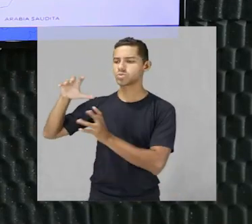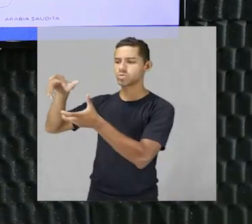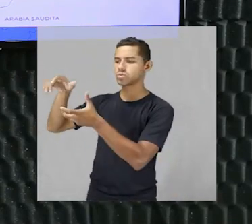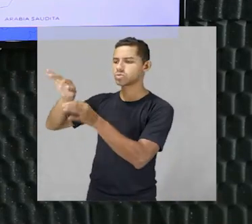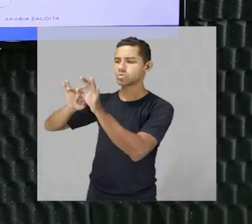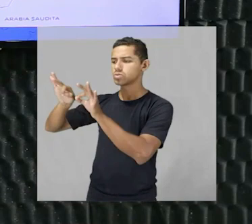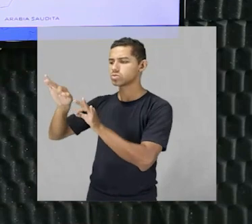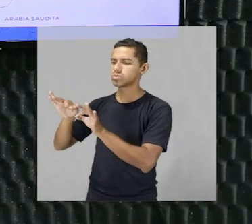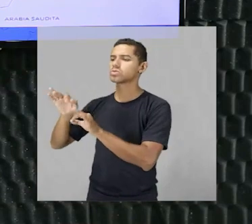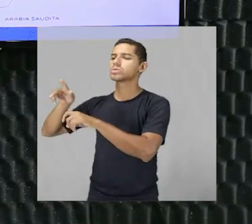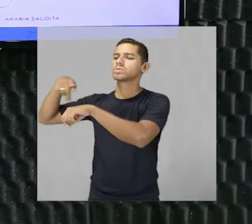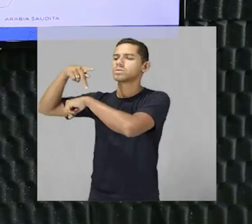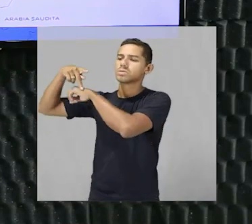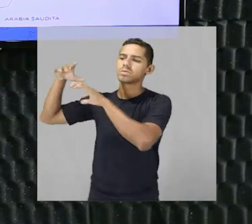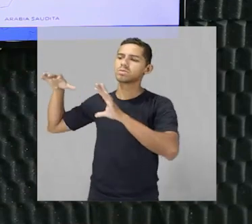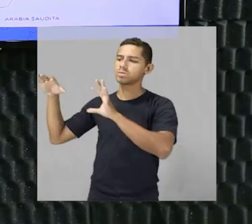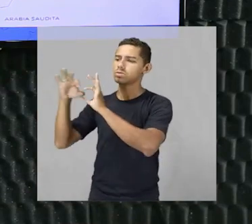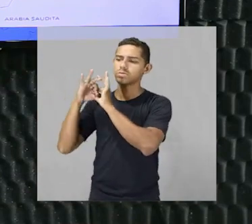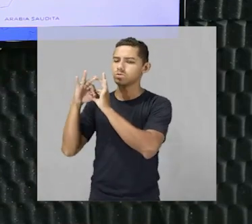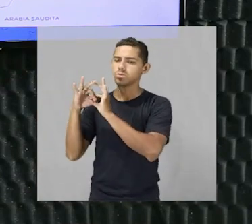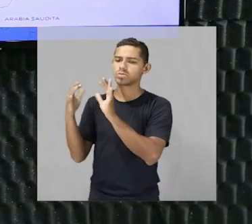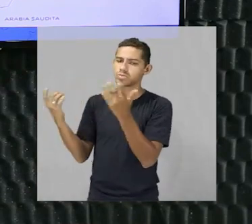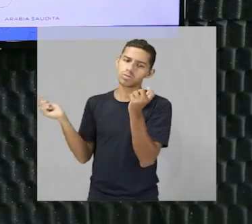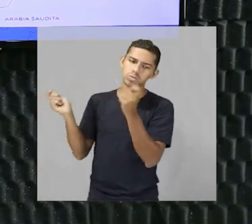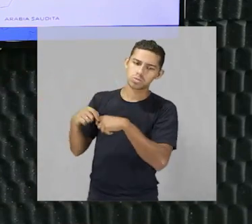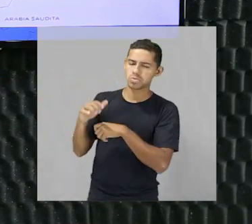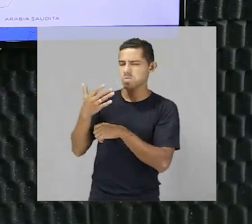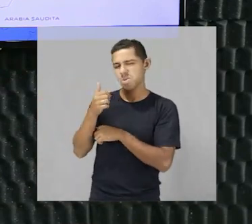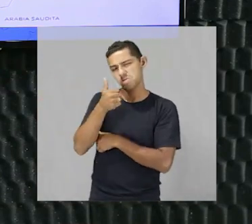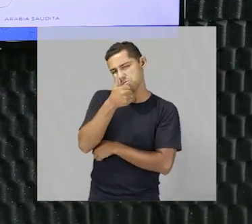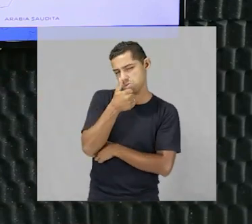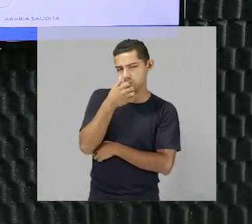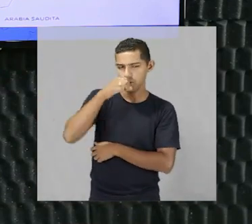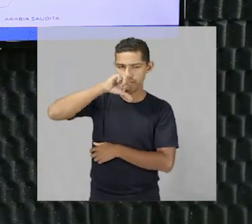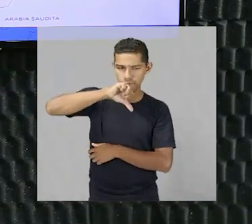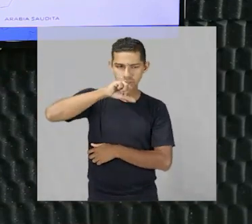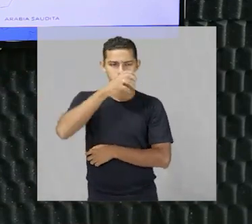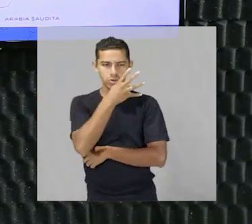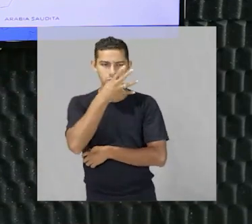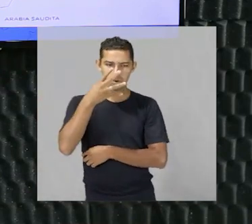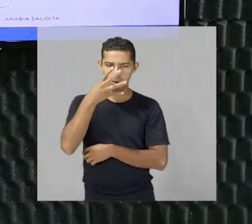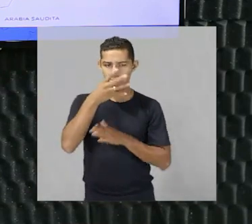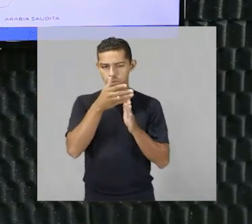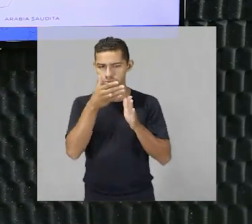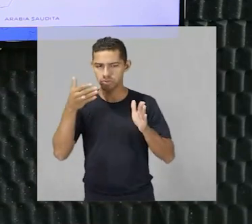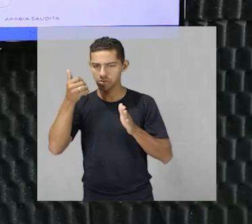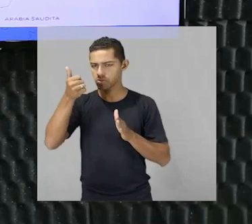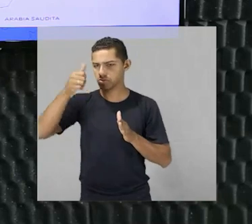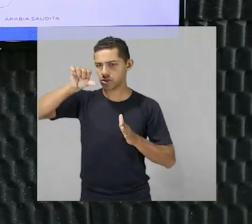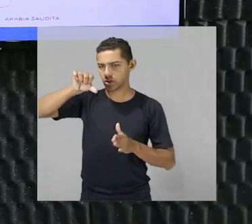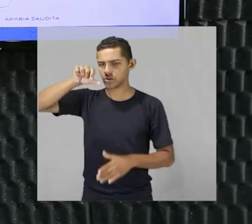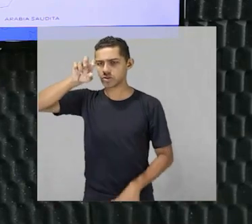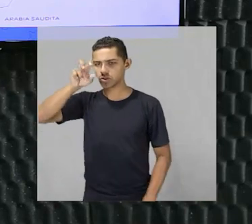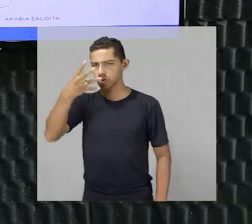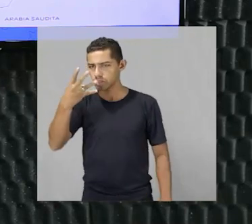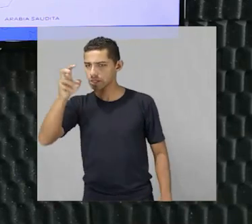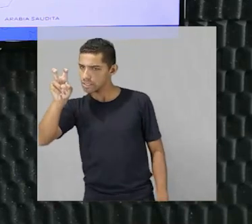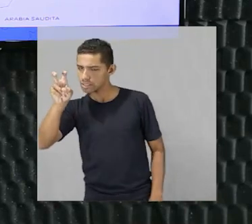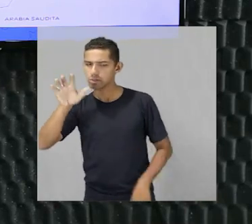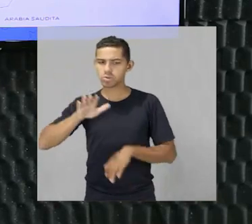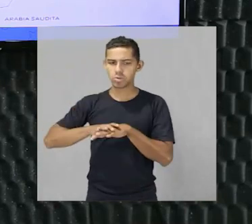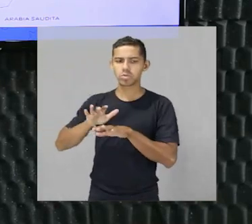esse conflito, e ela resolve, tá certo, em meados ali de 44 para 45, criar o Estado de Israel,